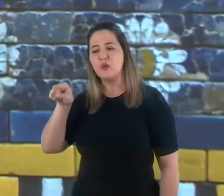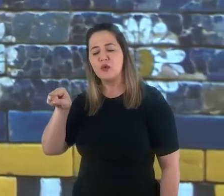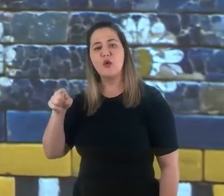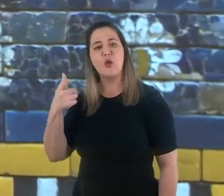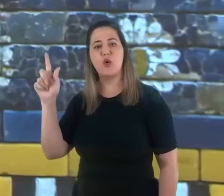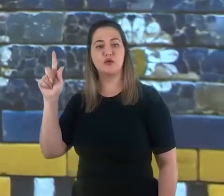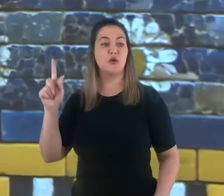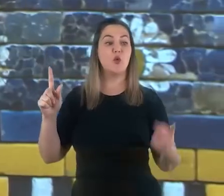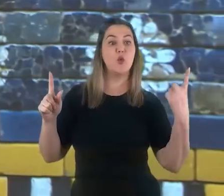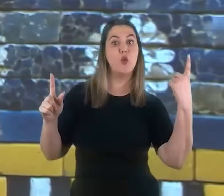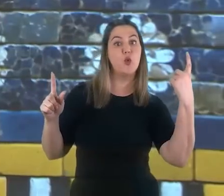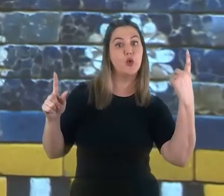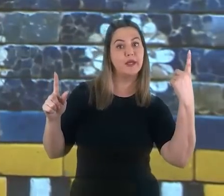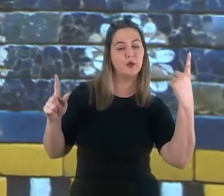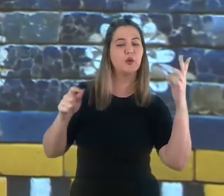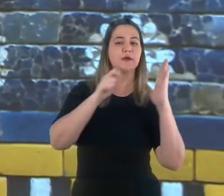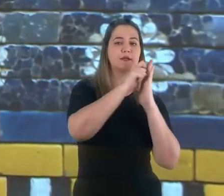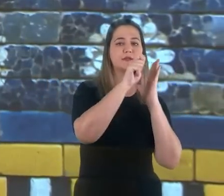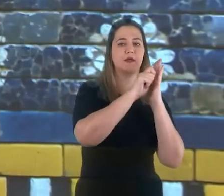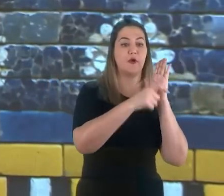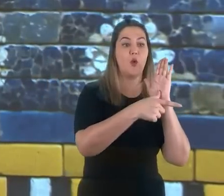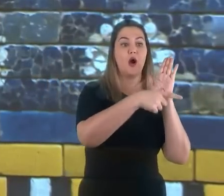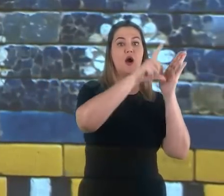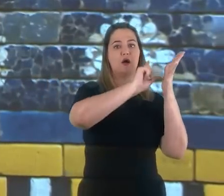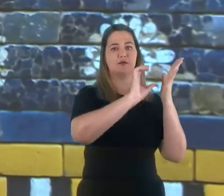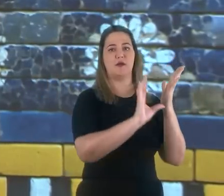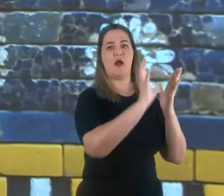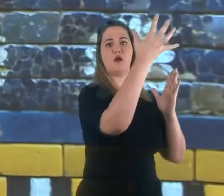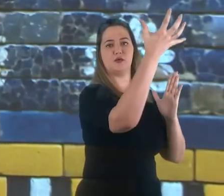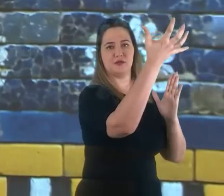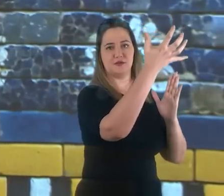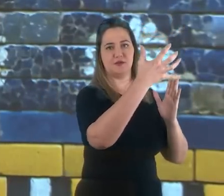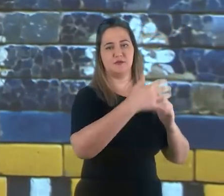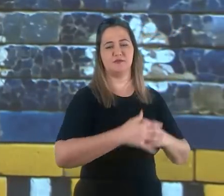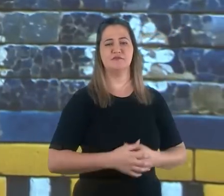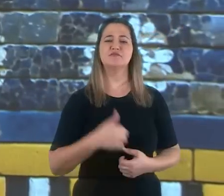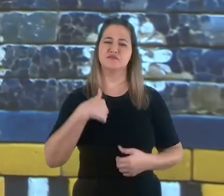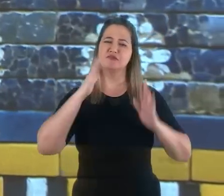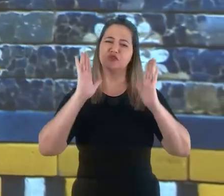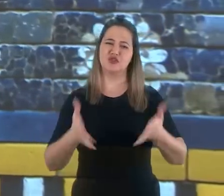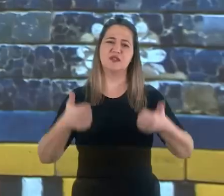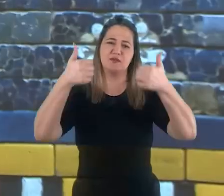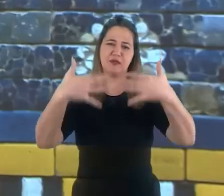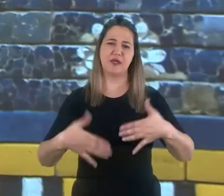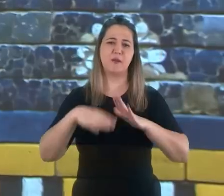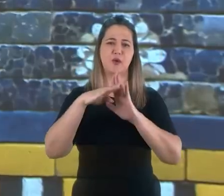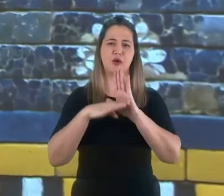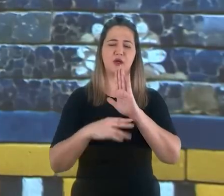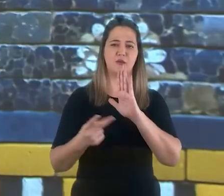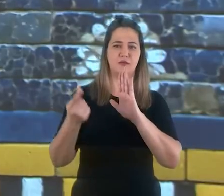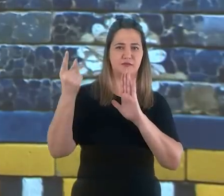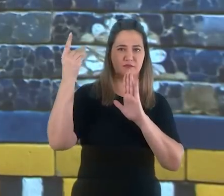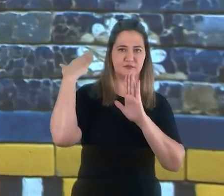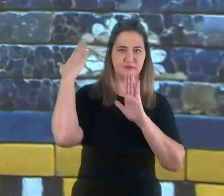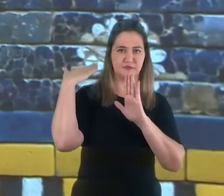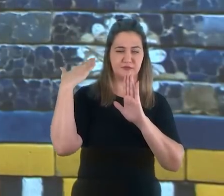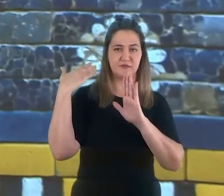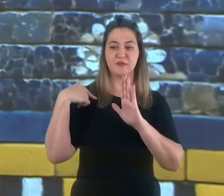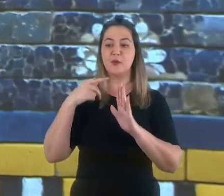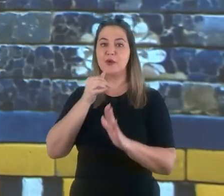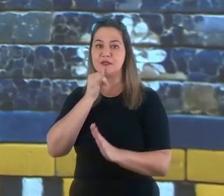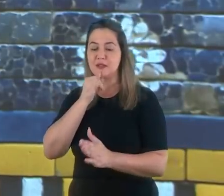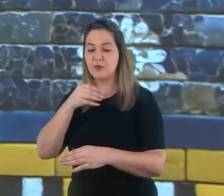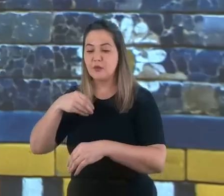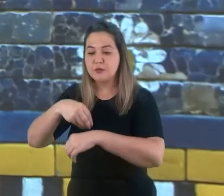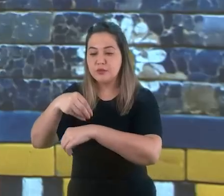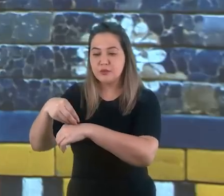do evento acontecer. Como eu mostrei também em programas anteriores, quando eu apresentei as cópias de Daniel que foram encontradas entre os manuscritos do